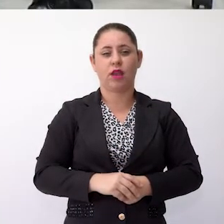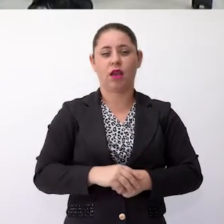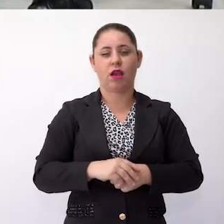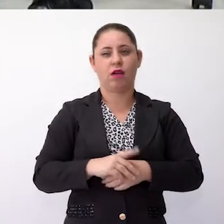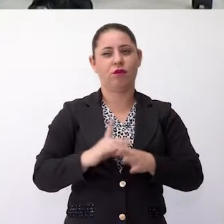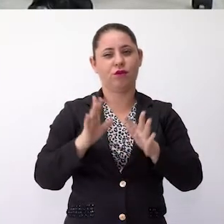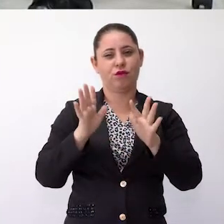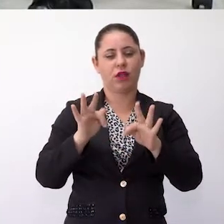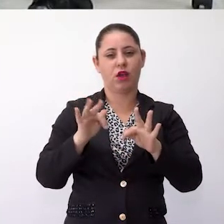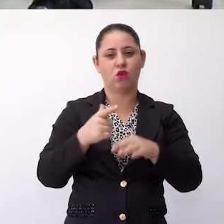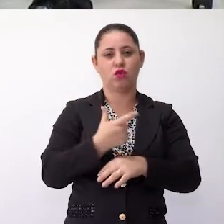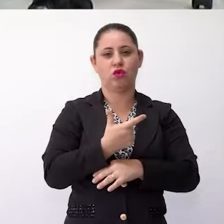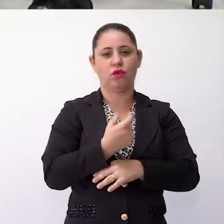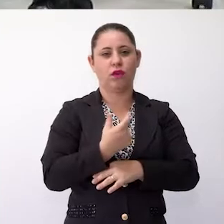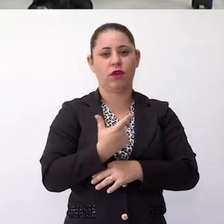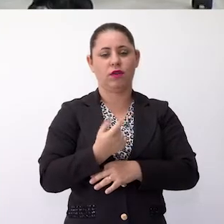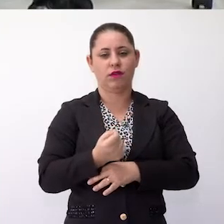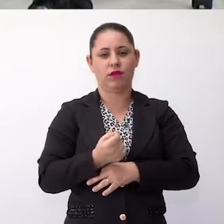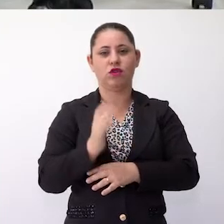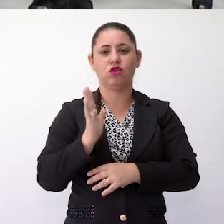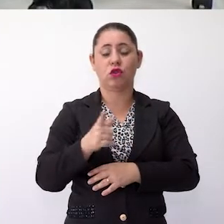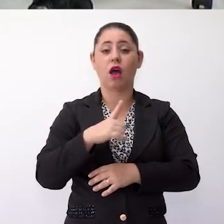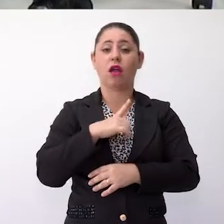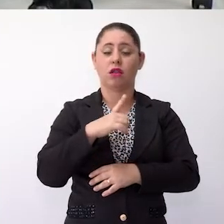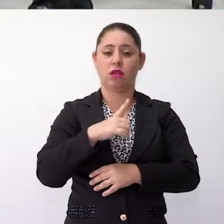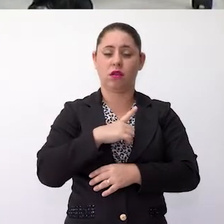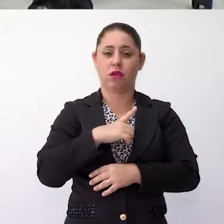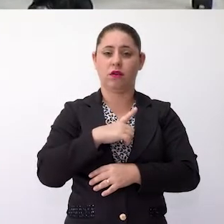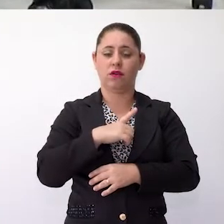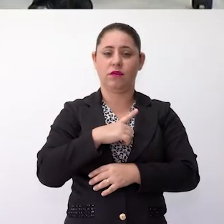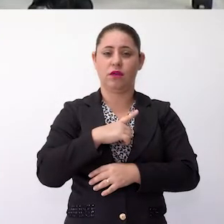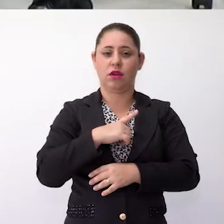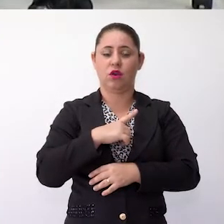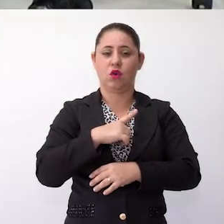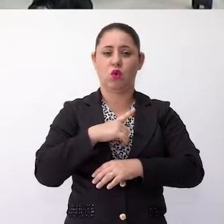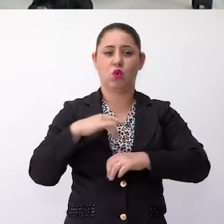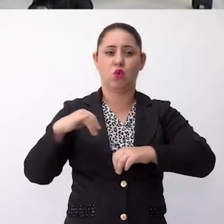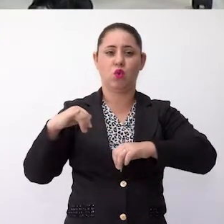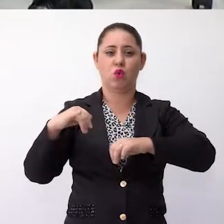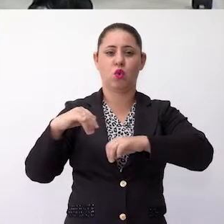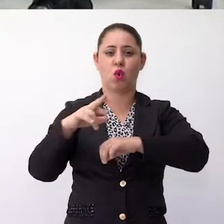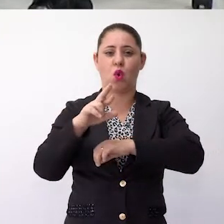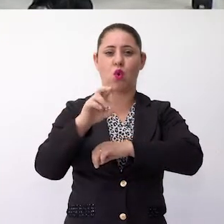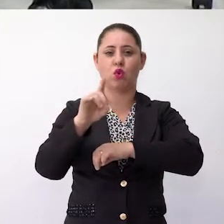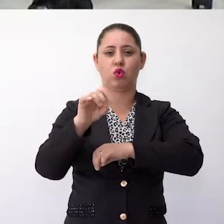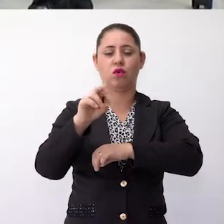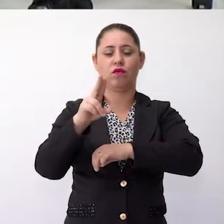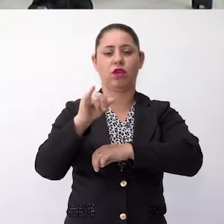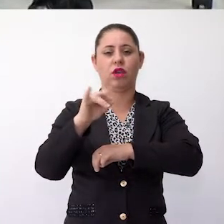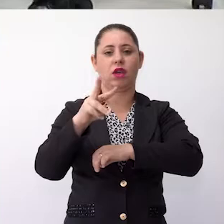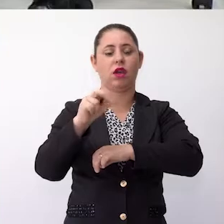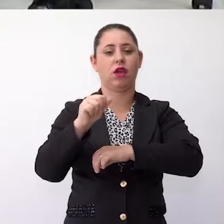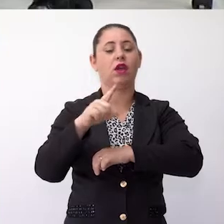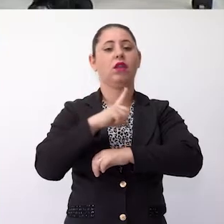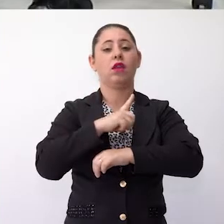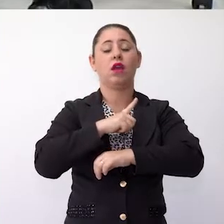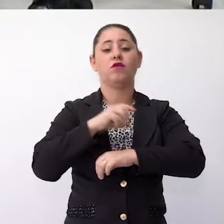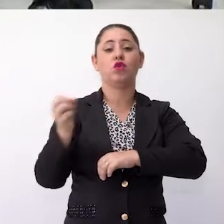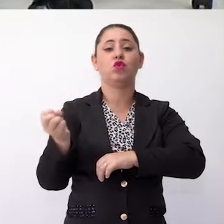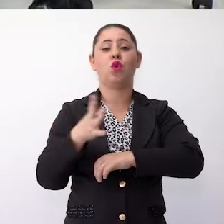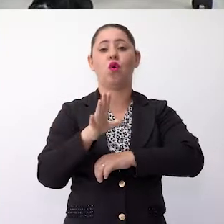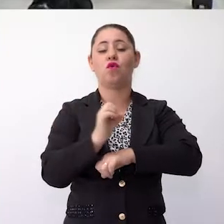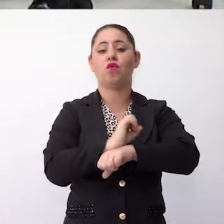de 2020, né, já foi recebido pela rodoviária um incremento de novos veículos, né,